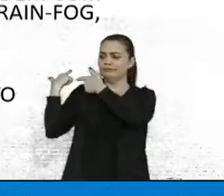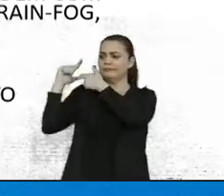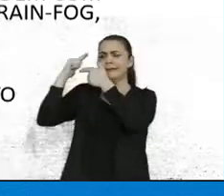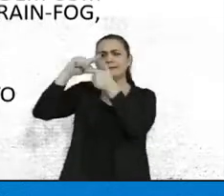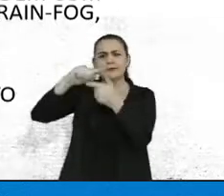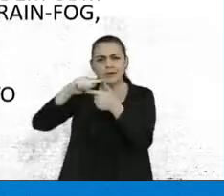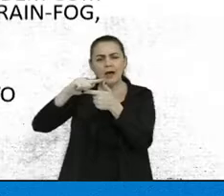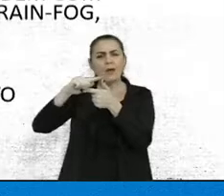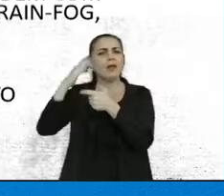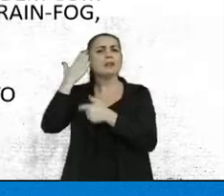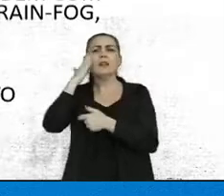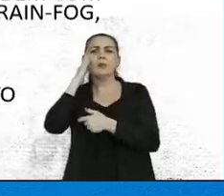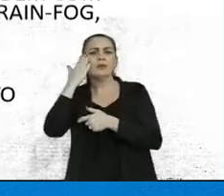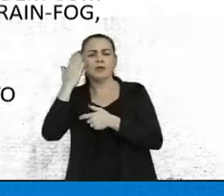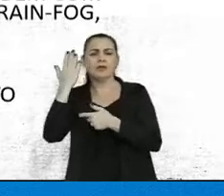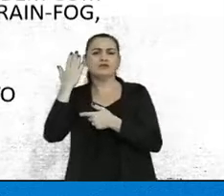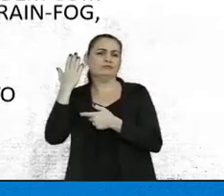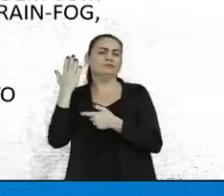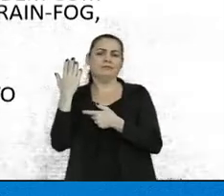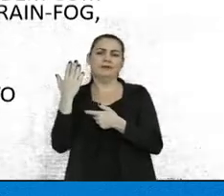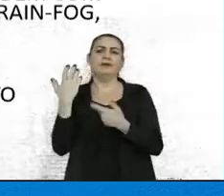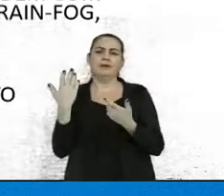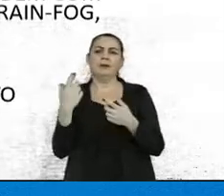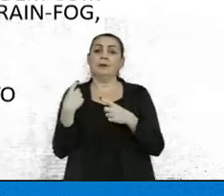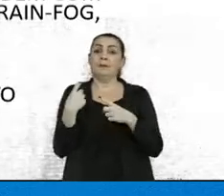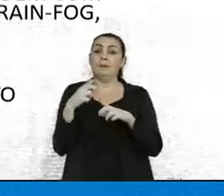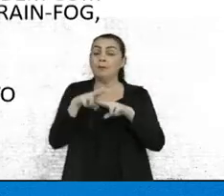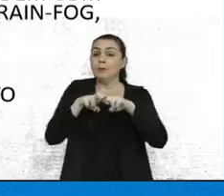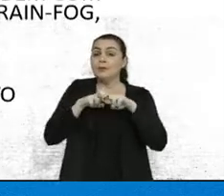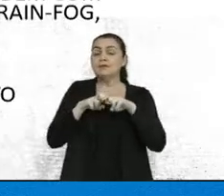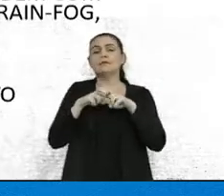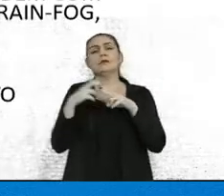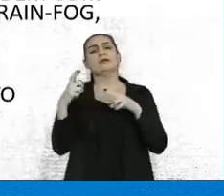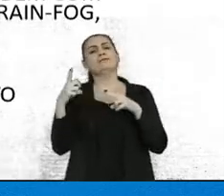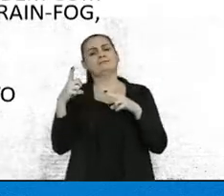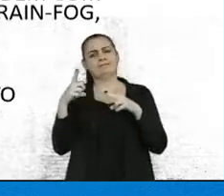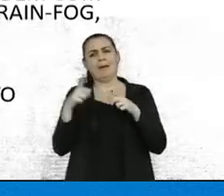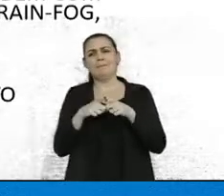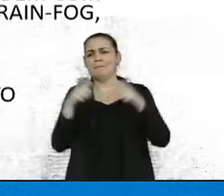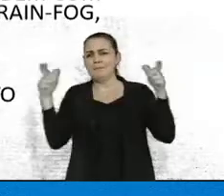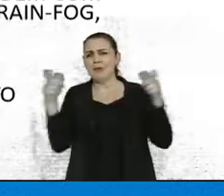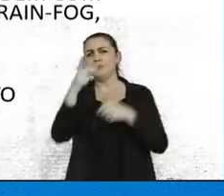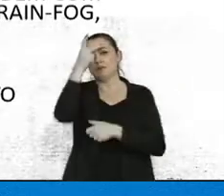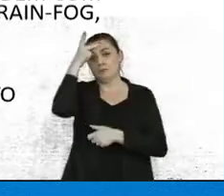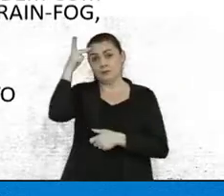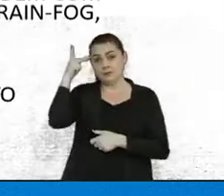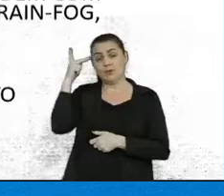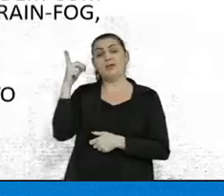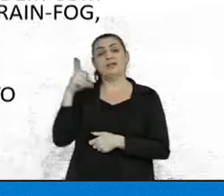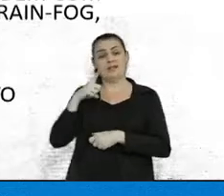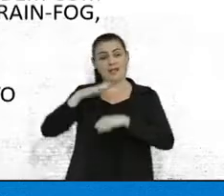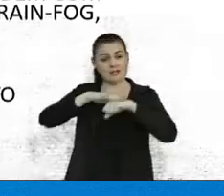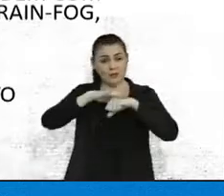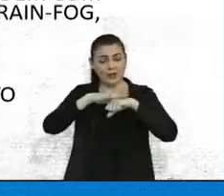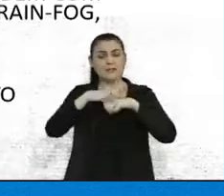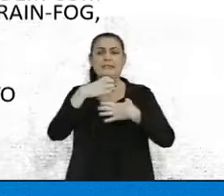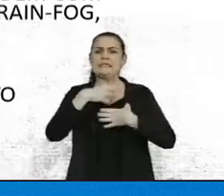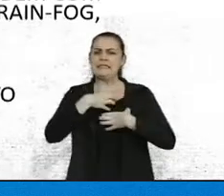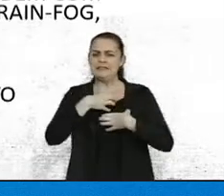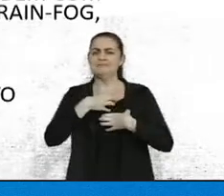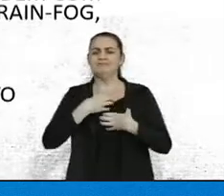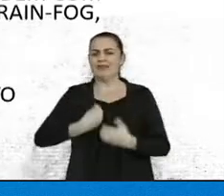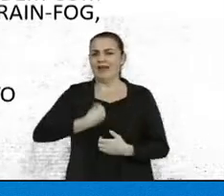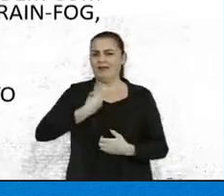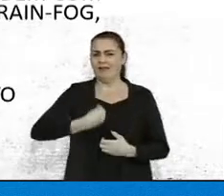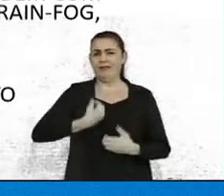que têm doença de Hashimoto, sintam uma qualidade de vida que é pior, sintam que a reposição com hormônio de tireoide não